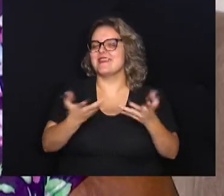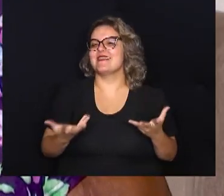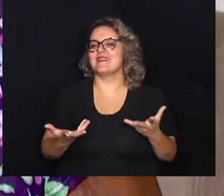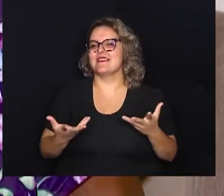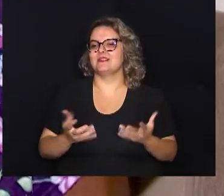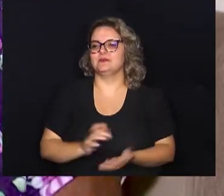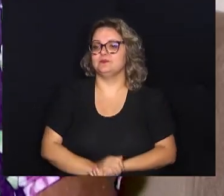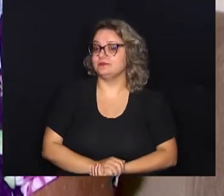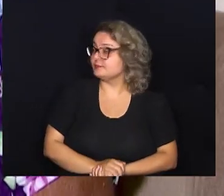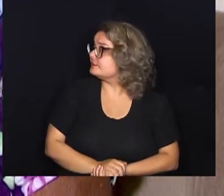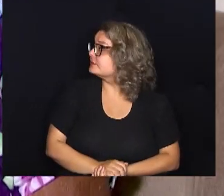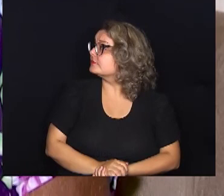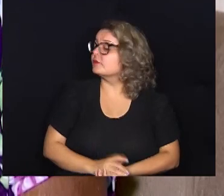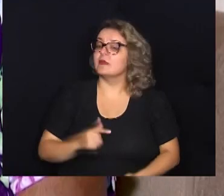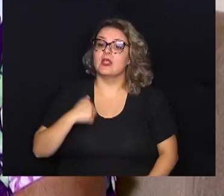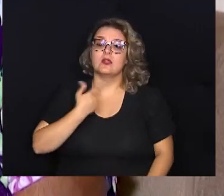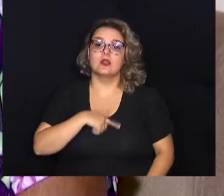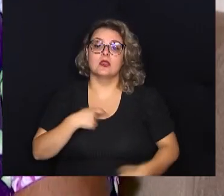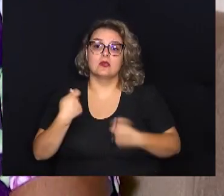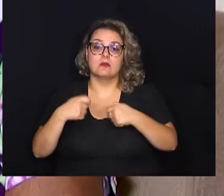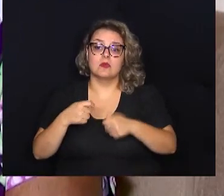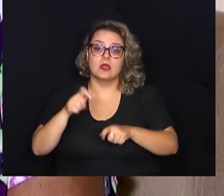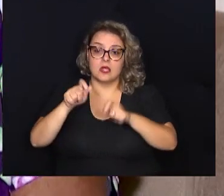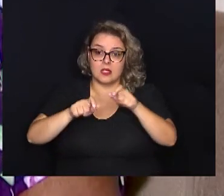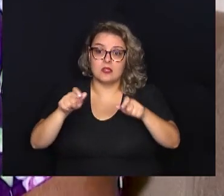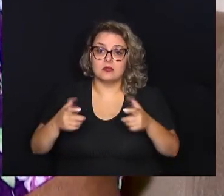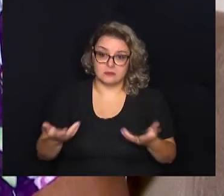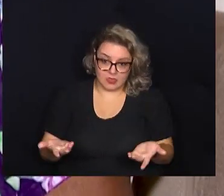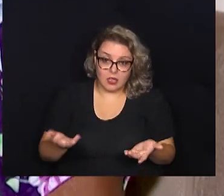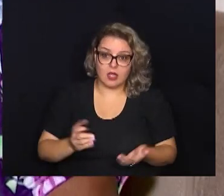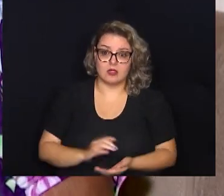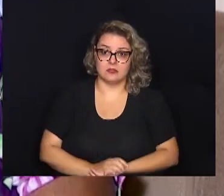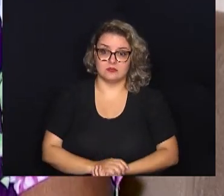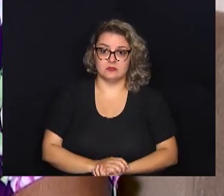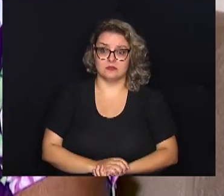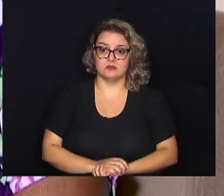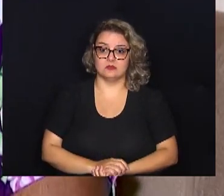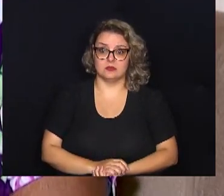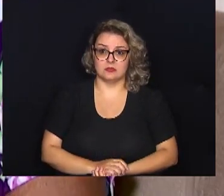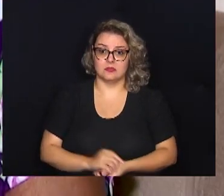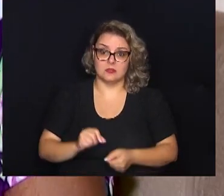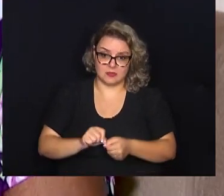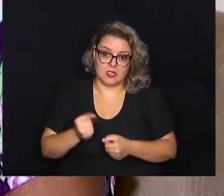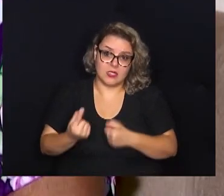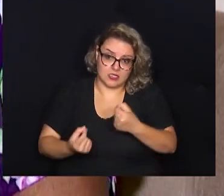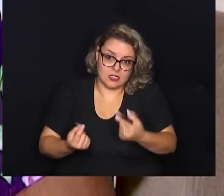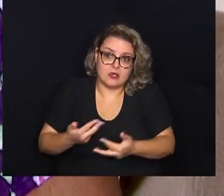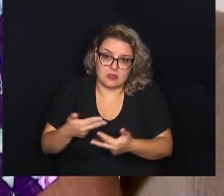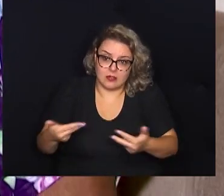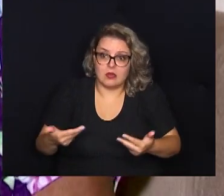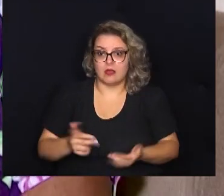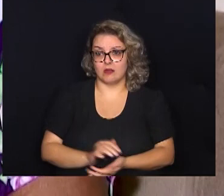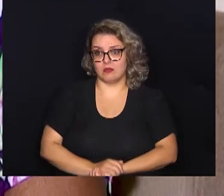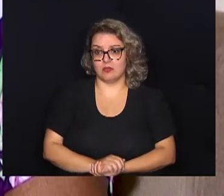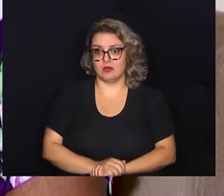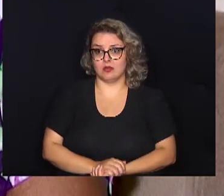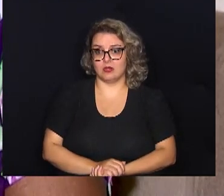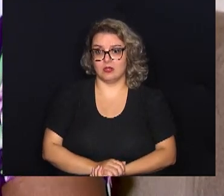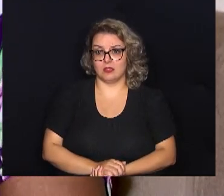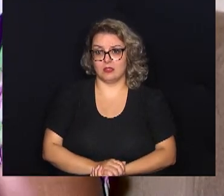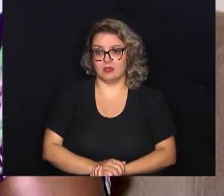Mas precisa, assim, que as pessoas, né, façam alguma coisa porque por